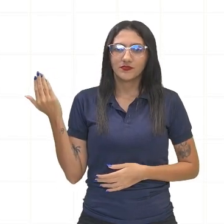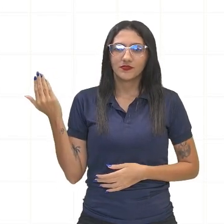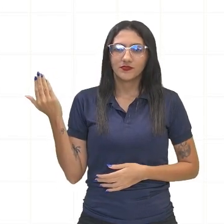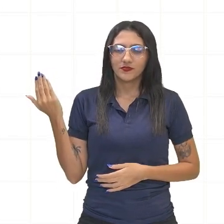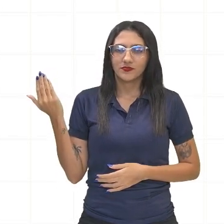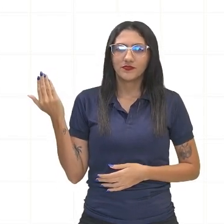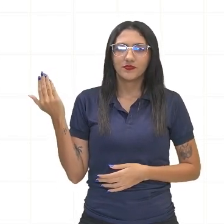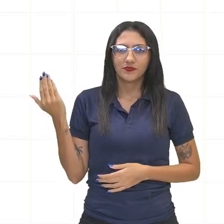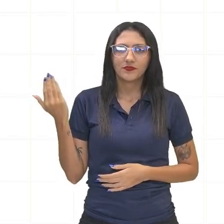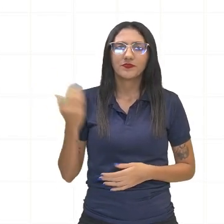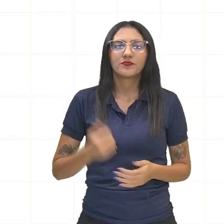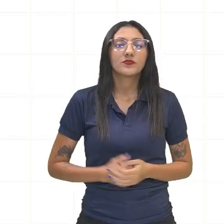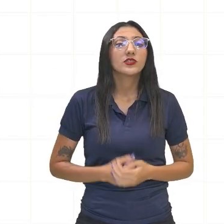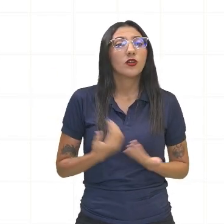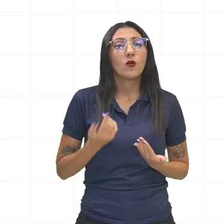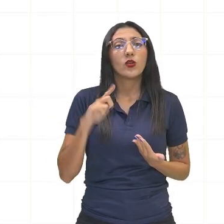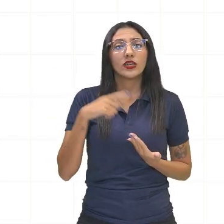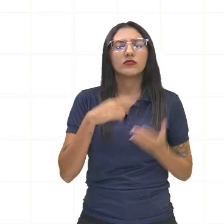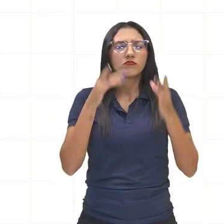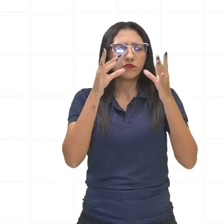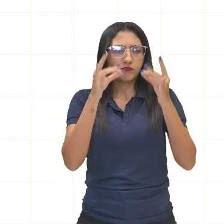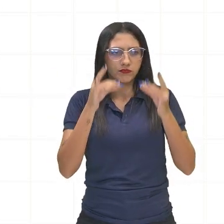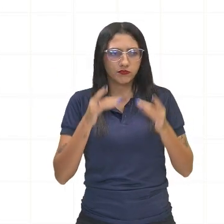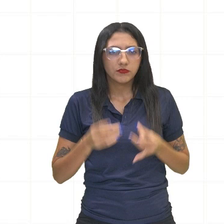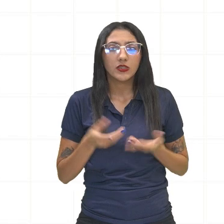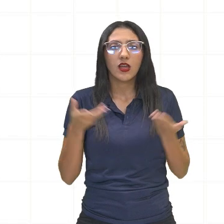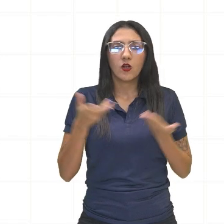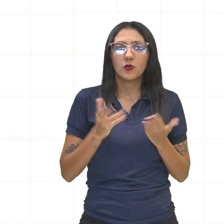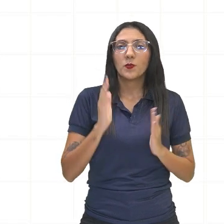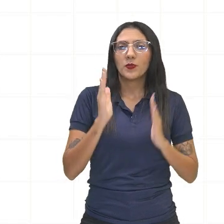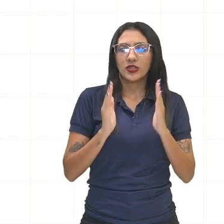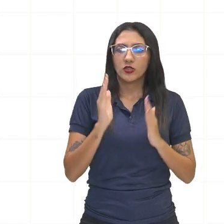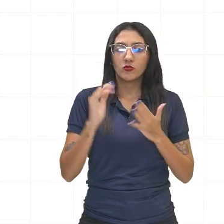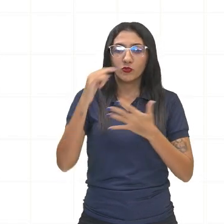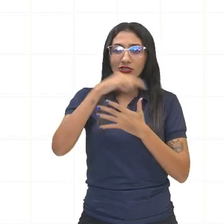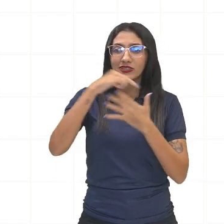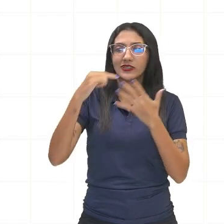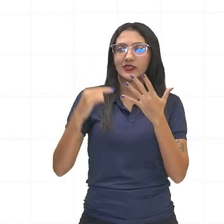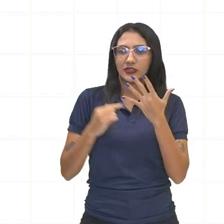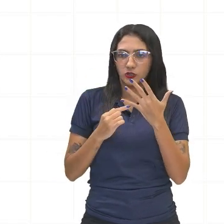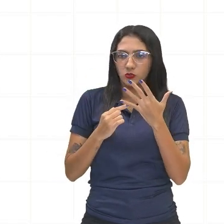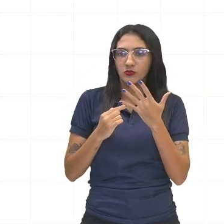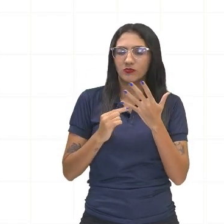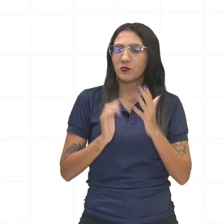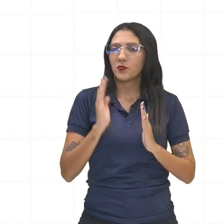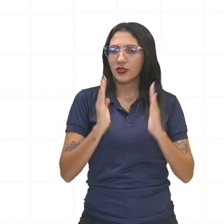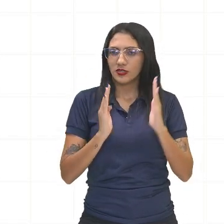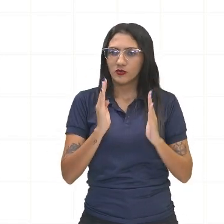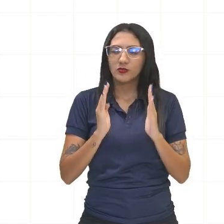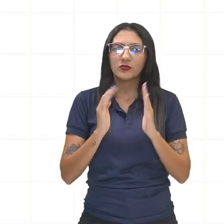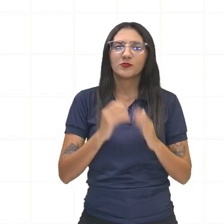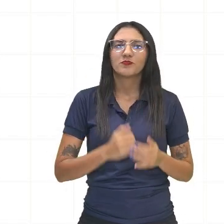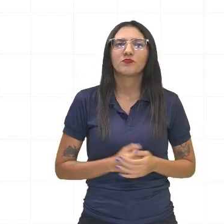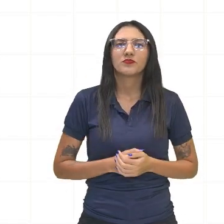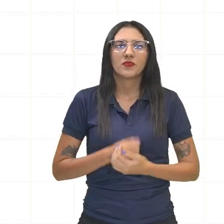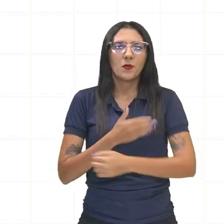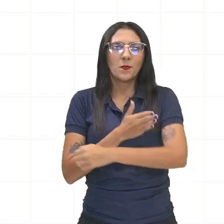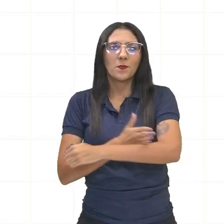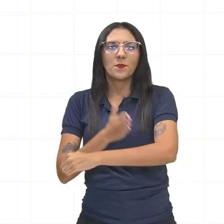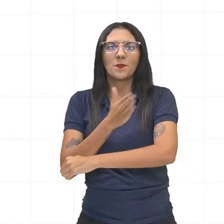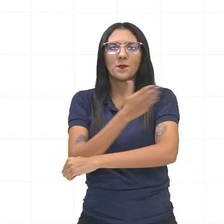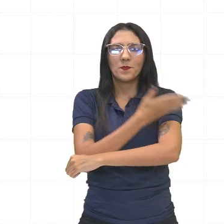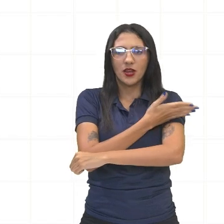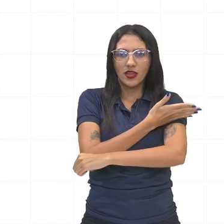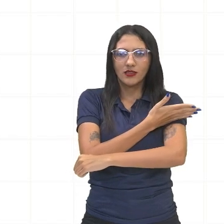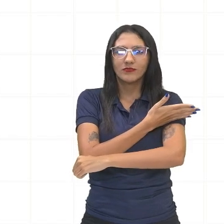os historiadores tradicionalmente dividem a história em 5 grandes períodos, tá? Então, nós temos a pré-história, a